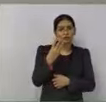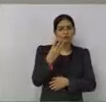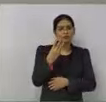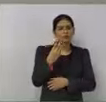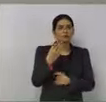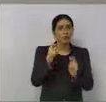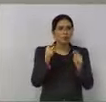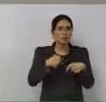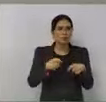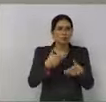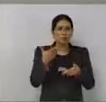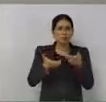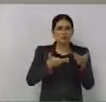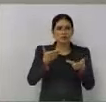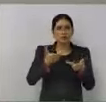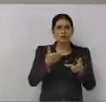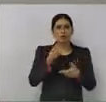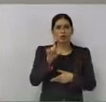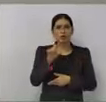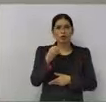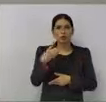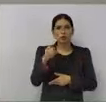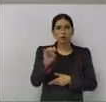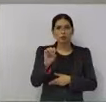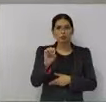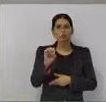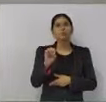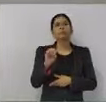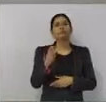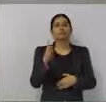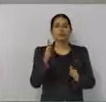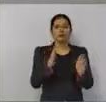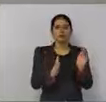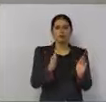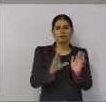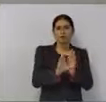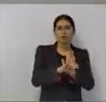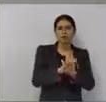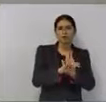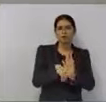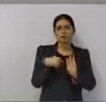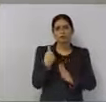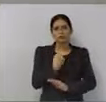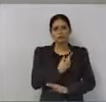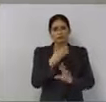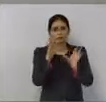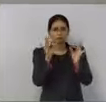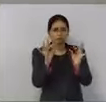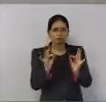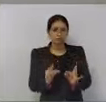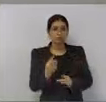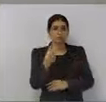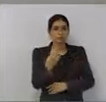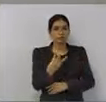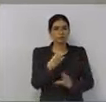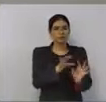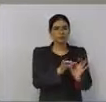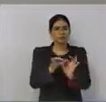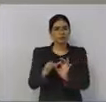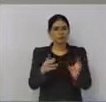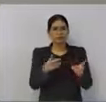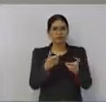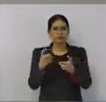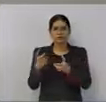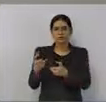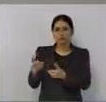o tratamento de lodo. Nessa fase ainda conceitual, então nós estamos detalhando os 3 cenários para verificar qual de